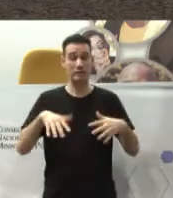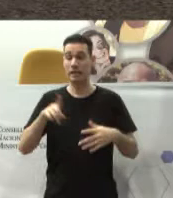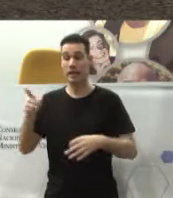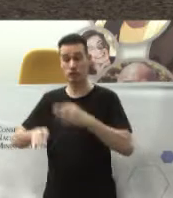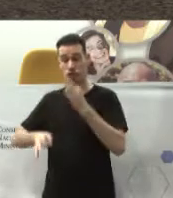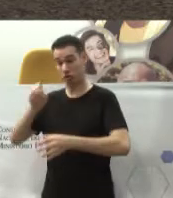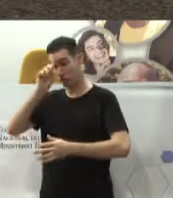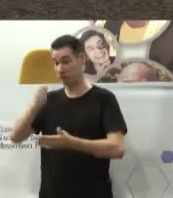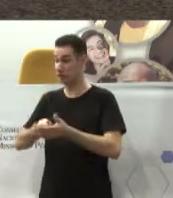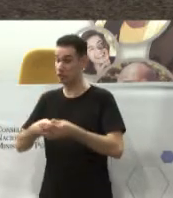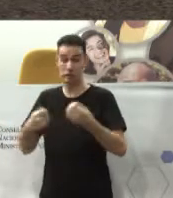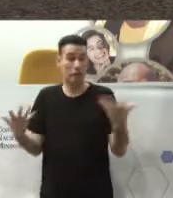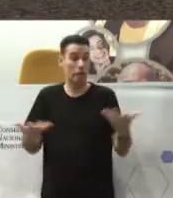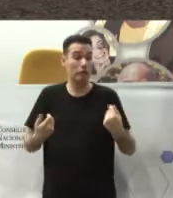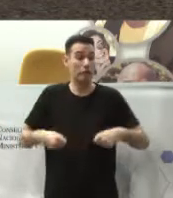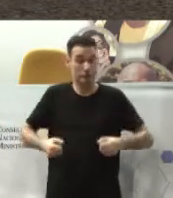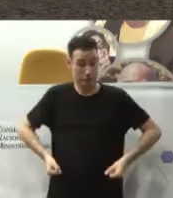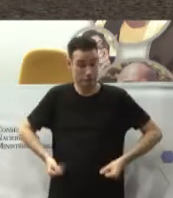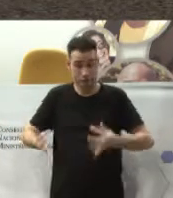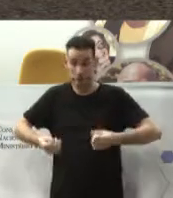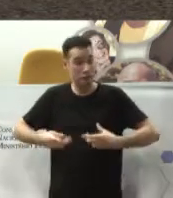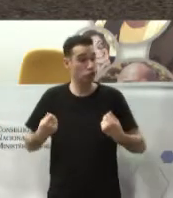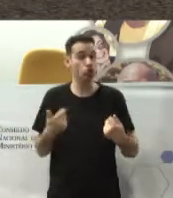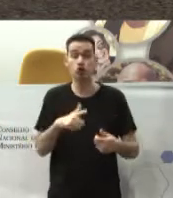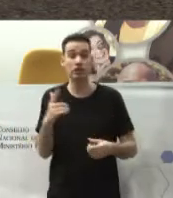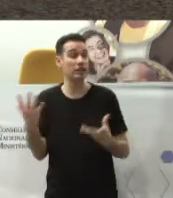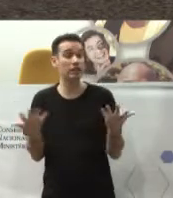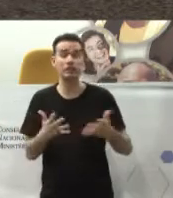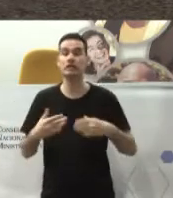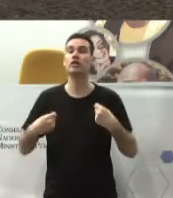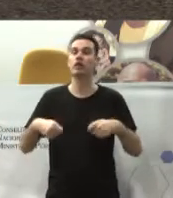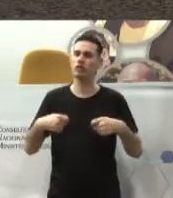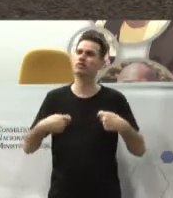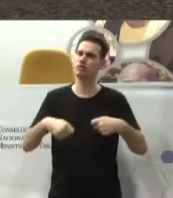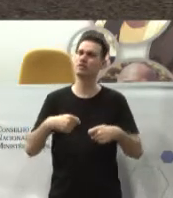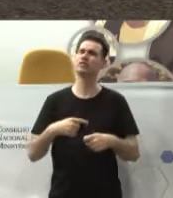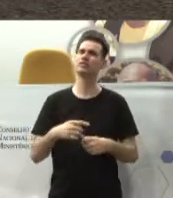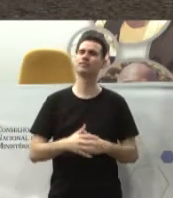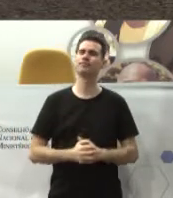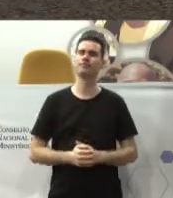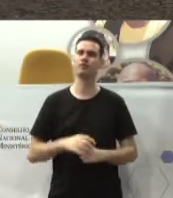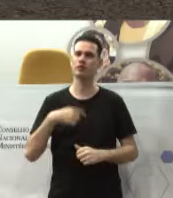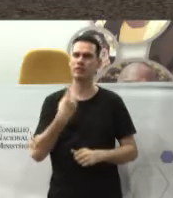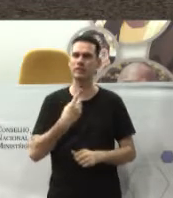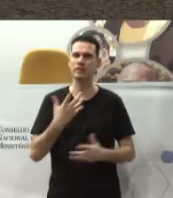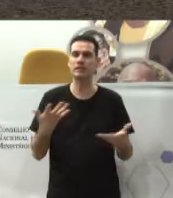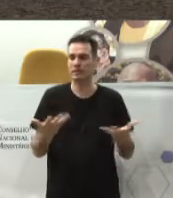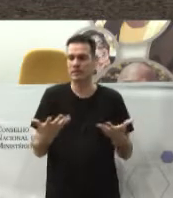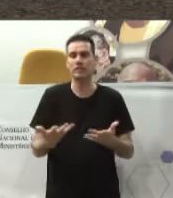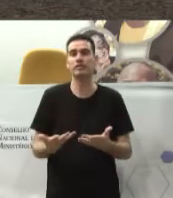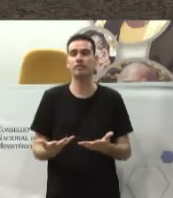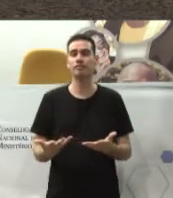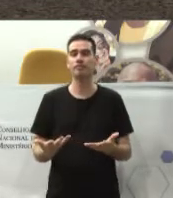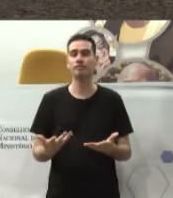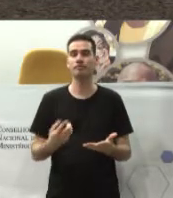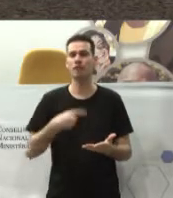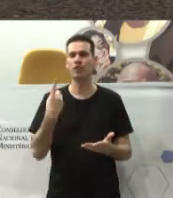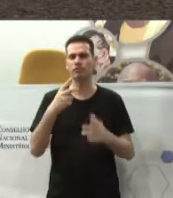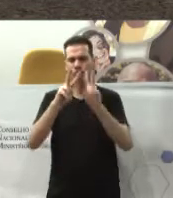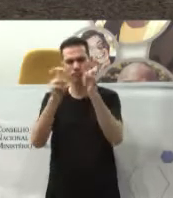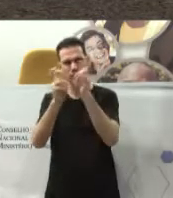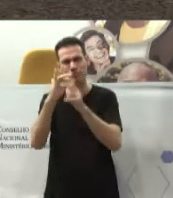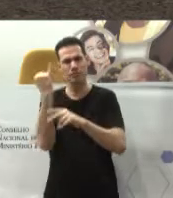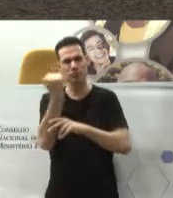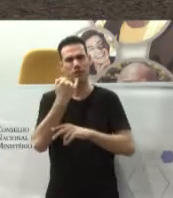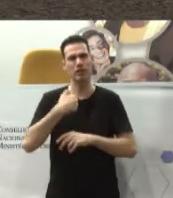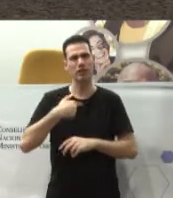ações propostas por Tibério e Tício. É isso que se trata, chegamos nesse ponto. E uma das questões mais importantes